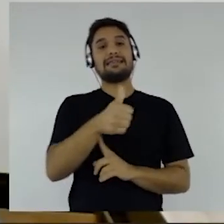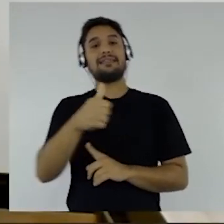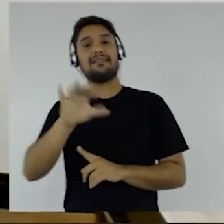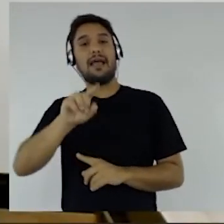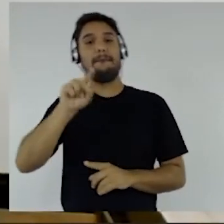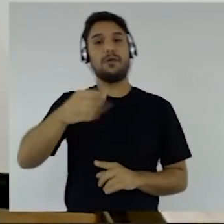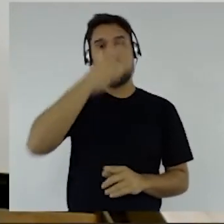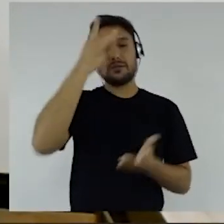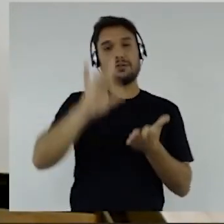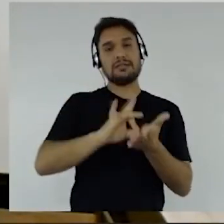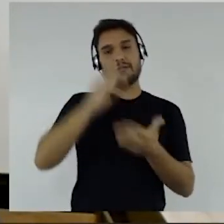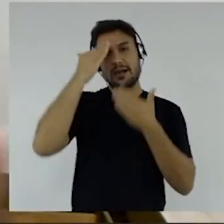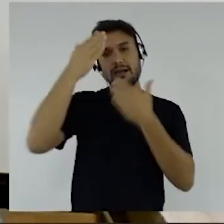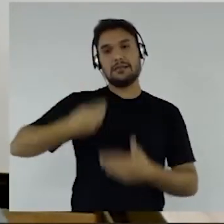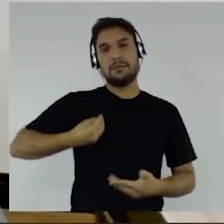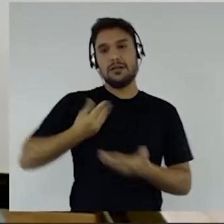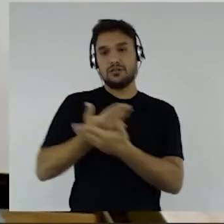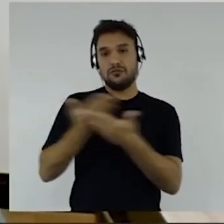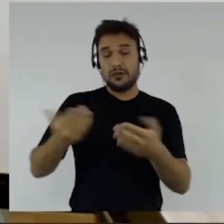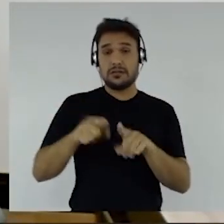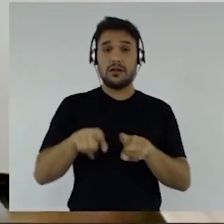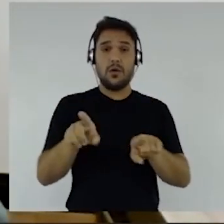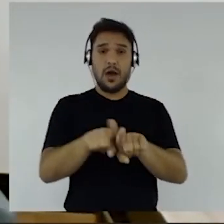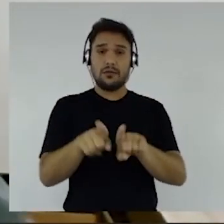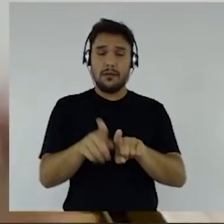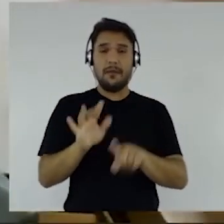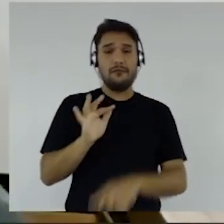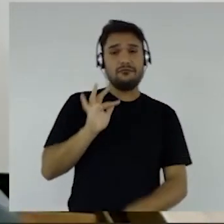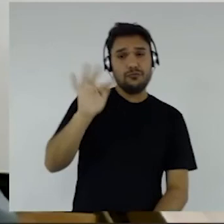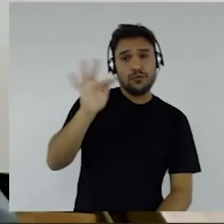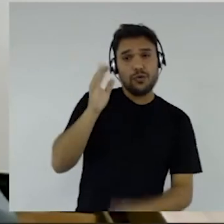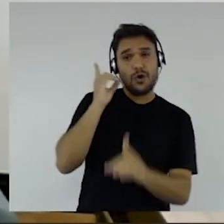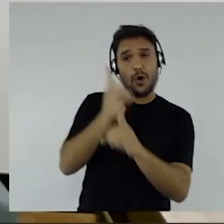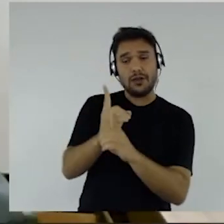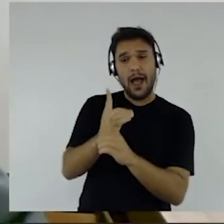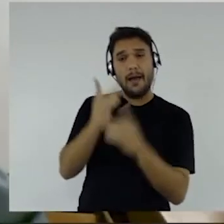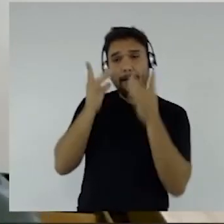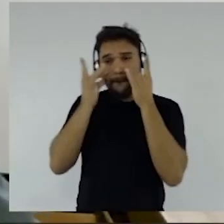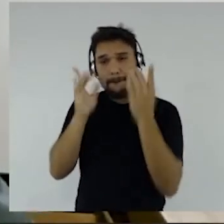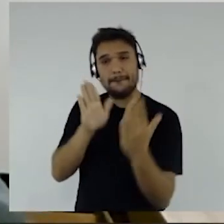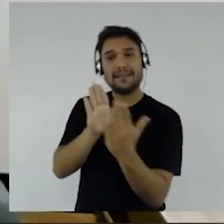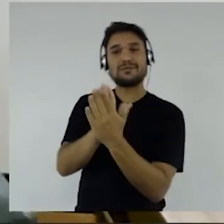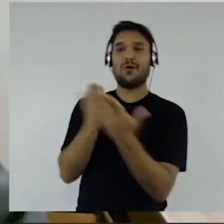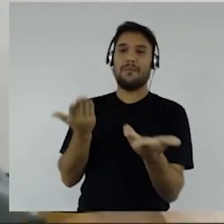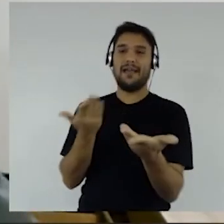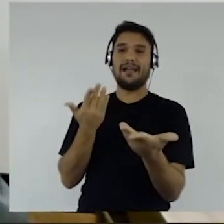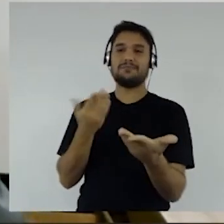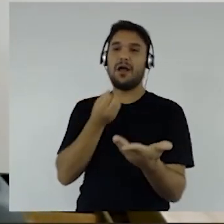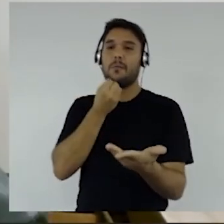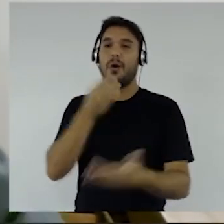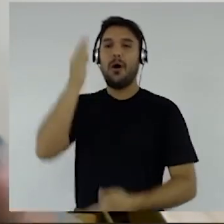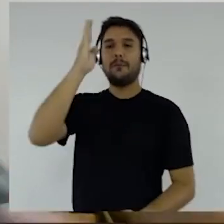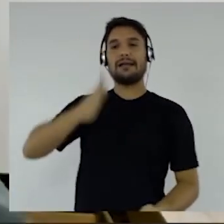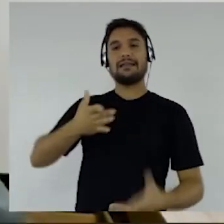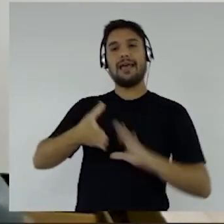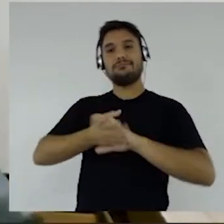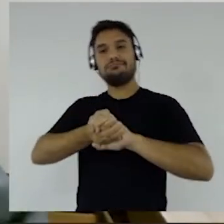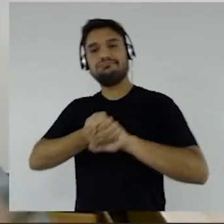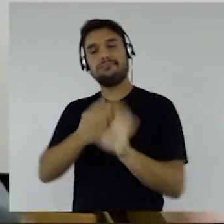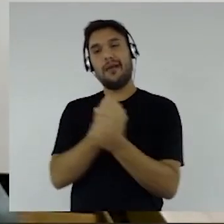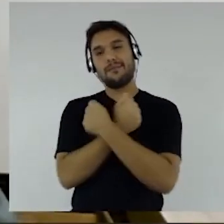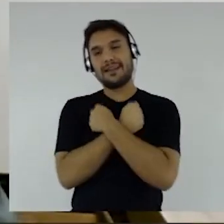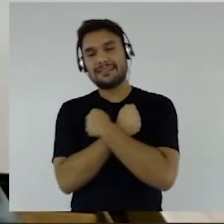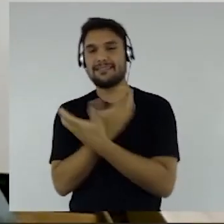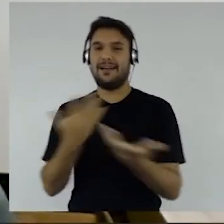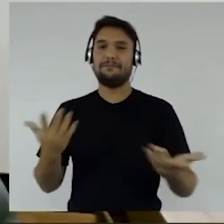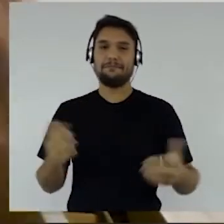agradecemos a presença de vocês. Quero poder, em breve, encontrá-los pessoalmente para que a gente possa, como bons brasileiros, apertarmos as mãos,